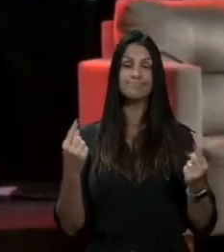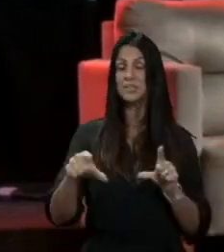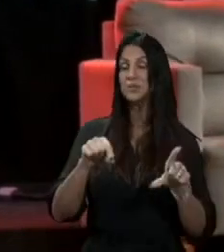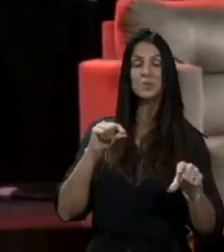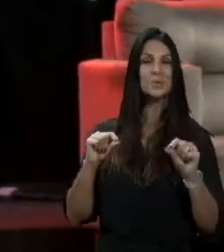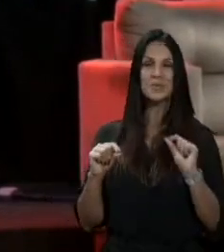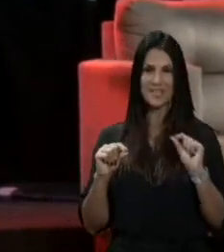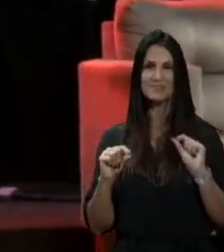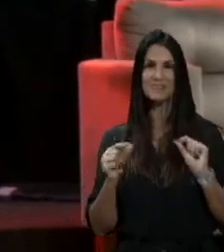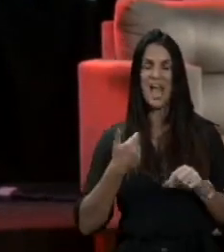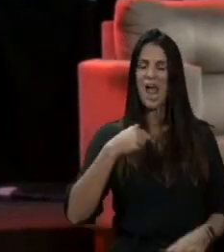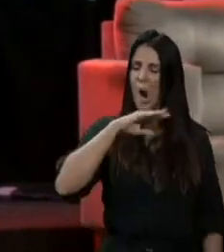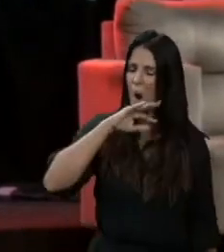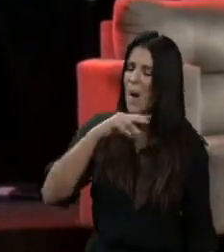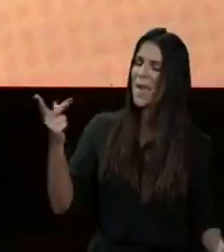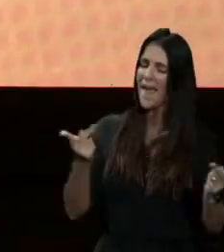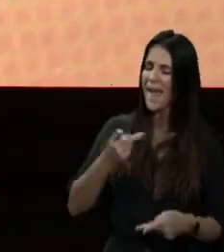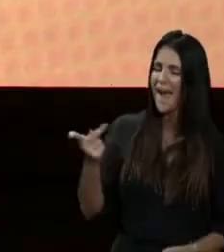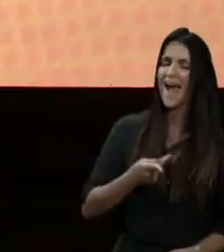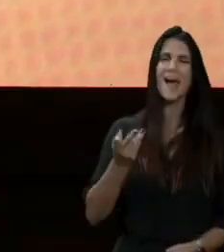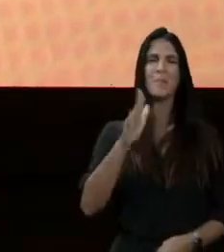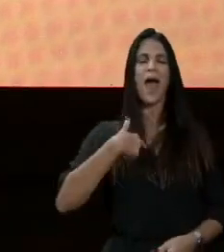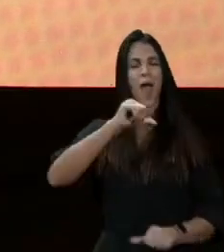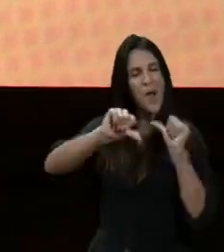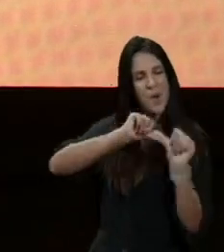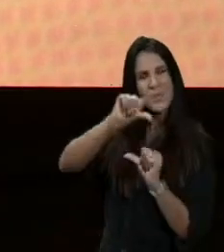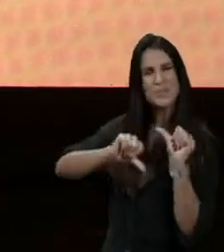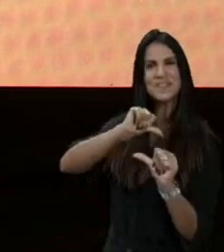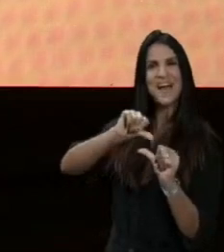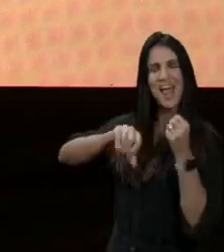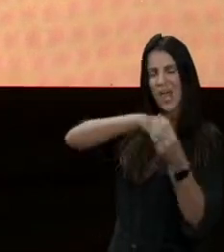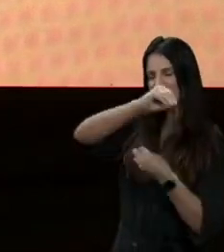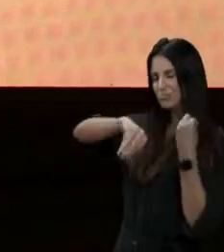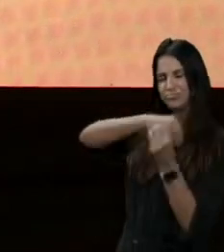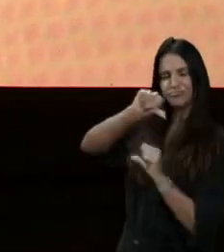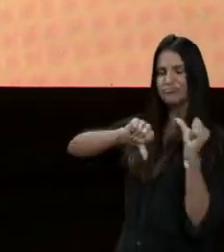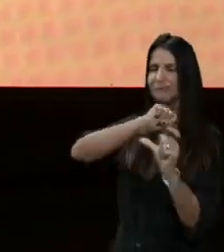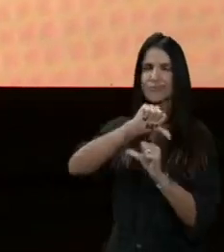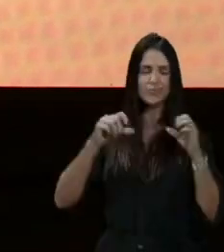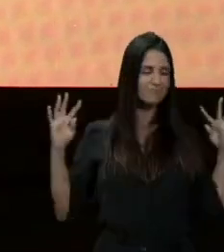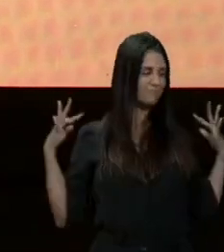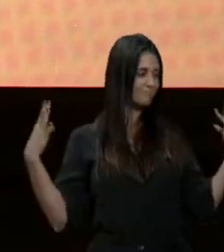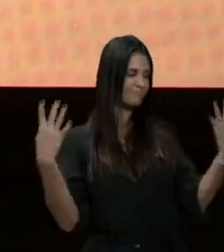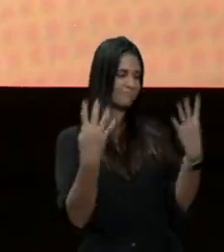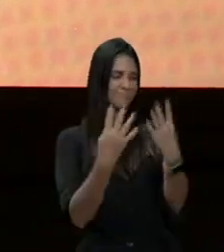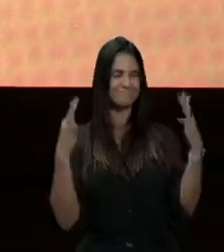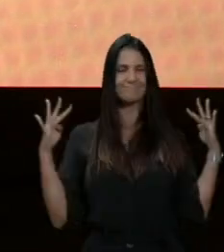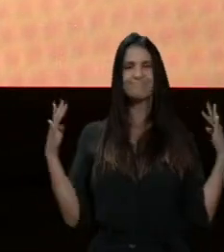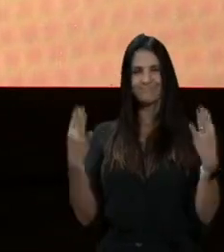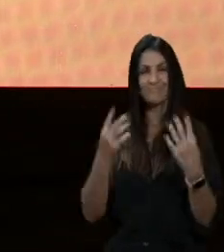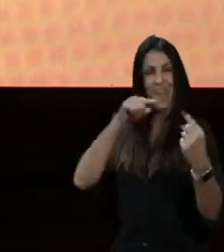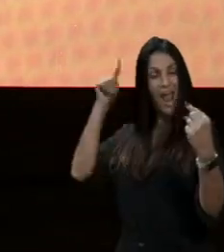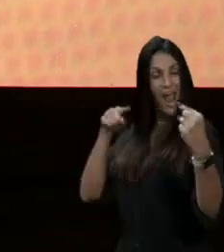fui ruim foi errado mas eu não mudar e eu vou mostrar quem tiver o meu redor E eu vou conseguir o alvo que o